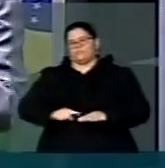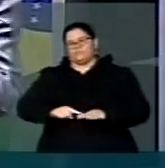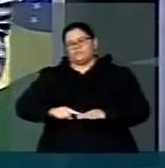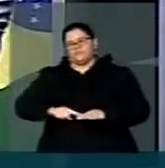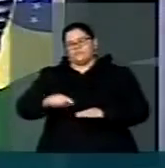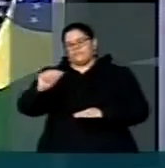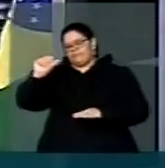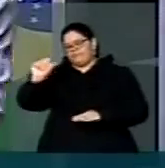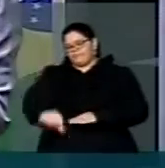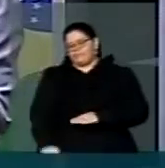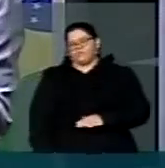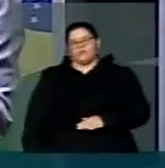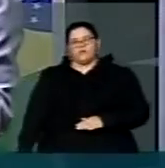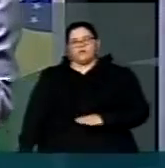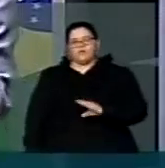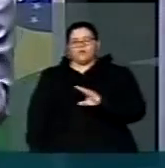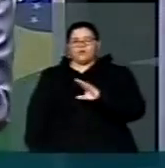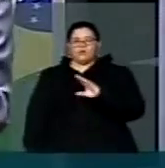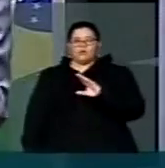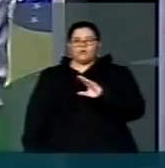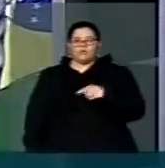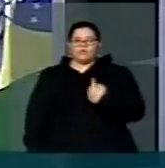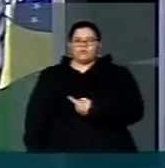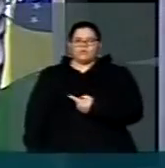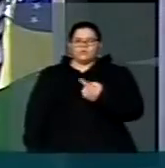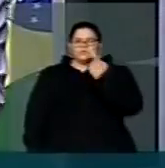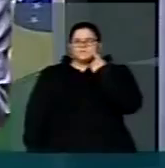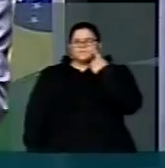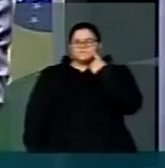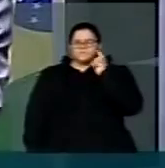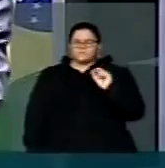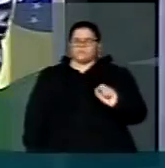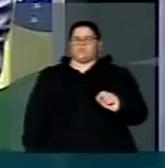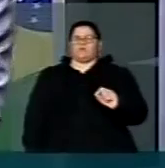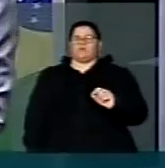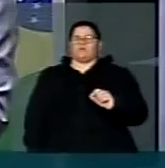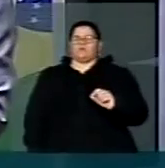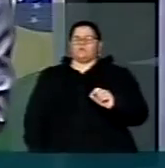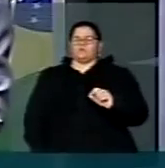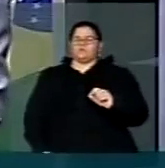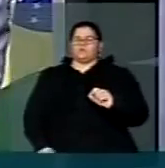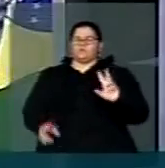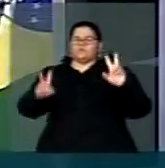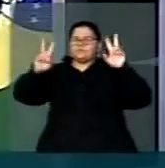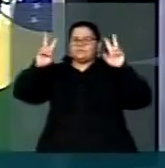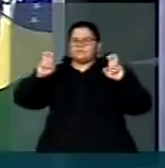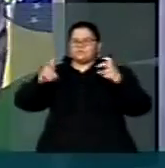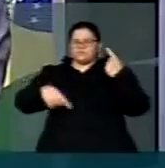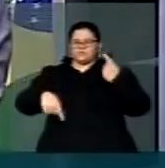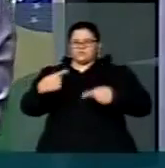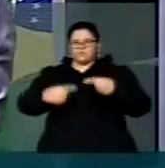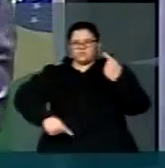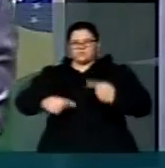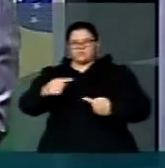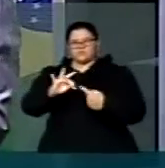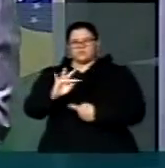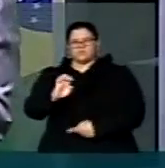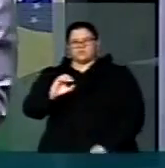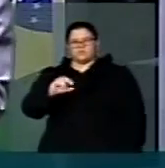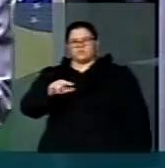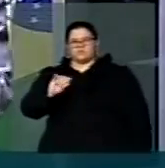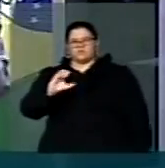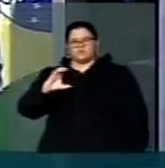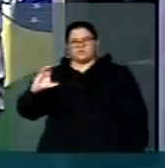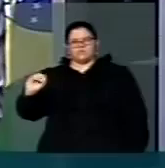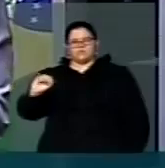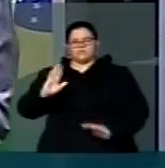Não é possível que nós, nesse momento, nós vamos deixar de discutir temas da maior importância do ponto de vista técnico, profissional e